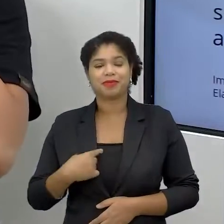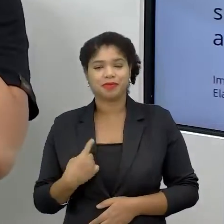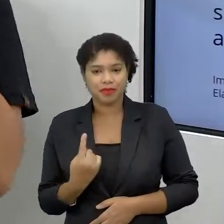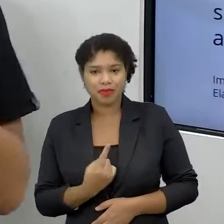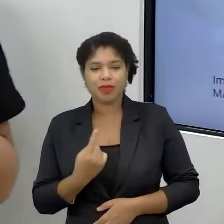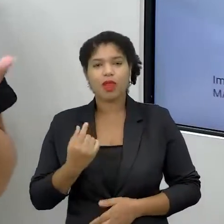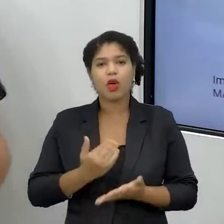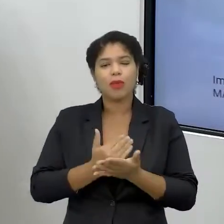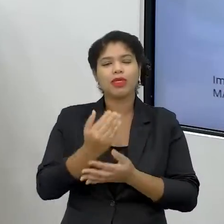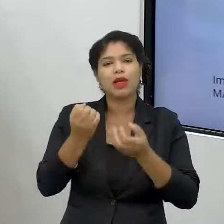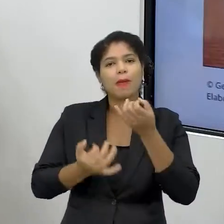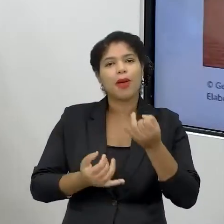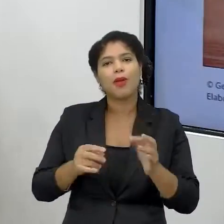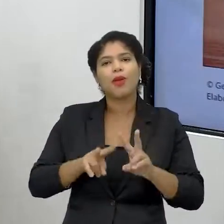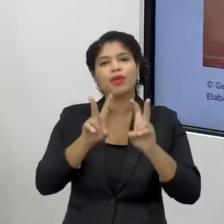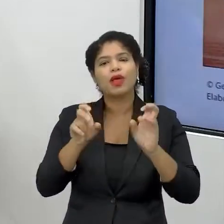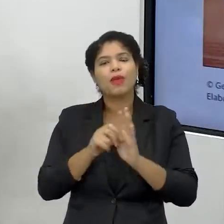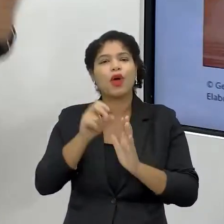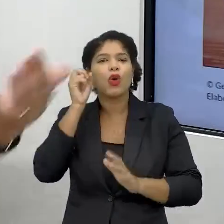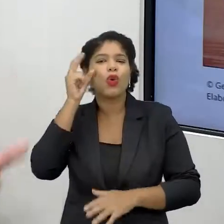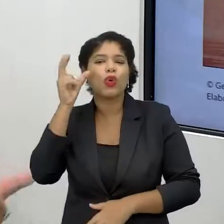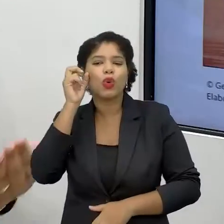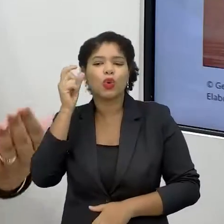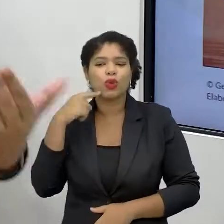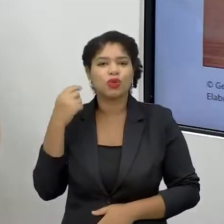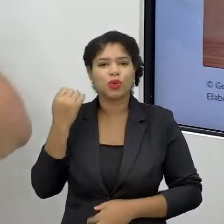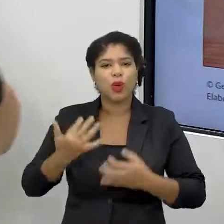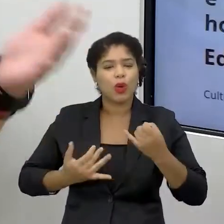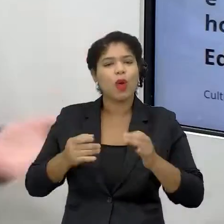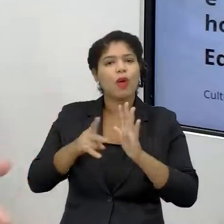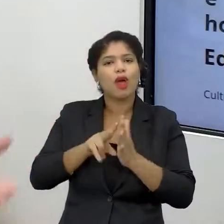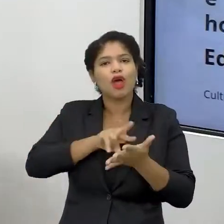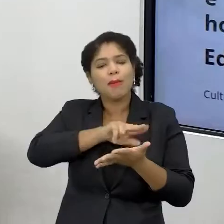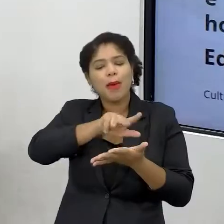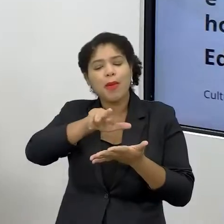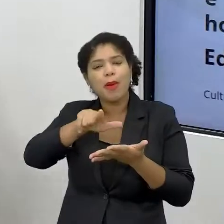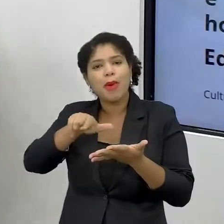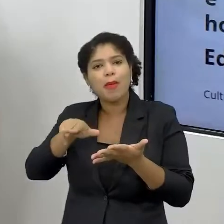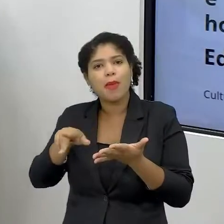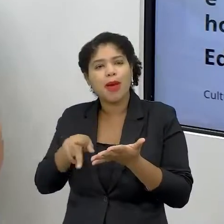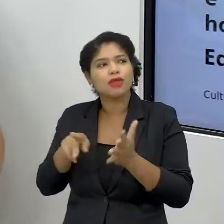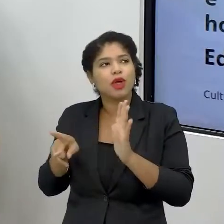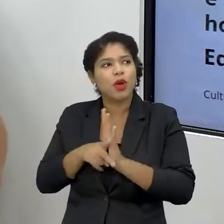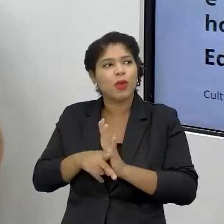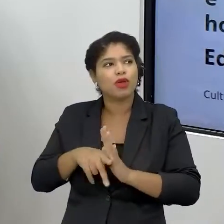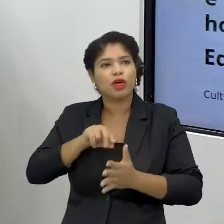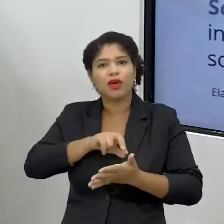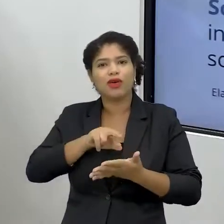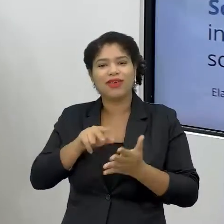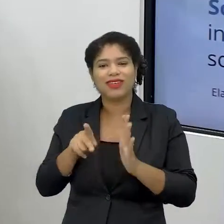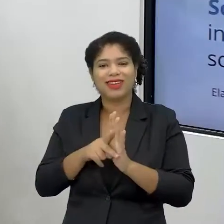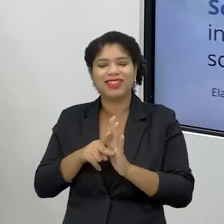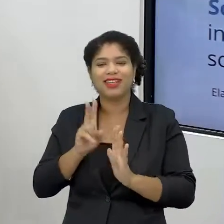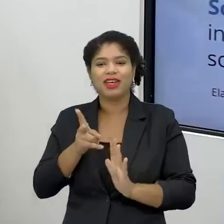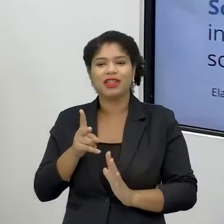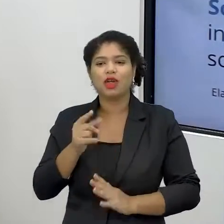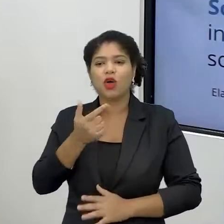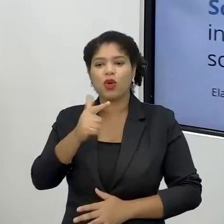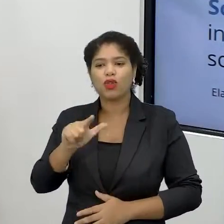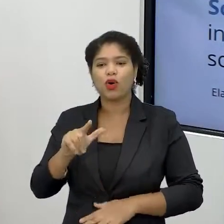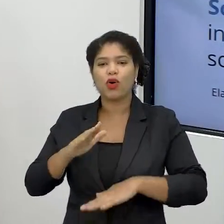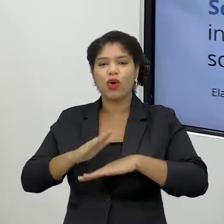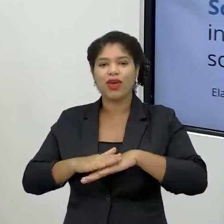ali sobre a cultura, né, a gente falou, na verdade, todo esse tempo explicando para eles o que é cultura. Então, e hoje a gente vai